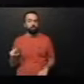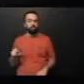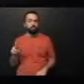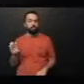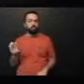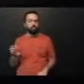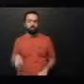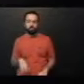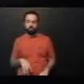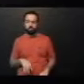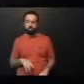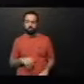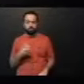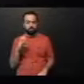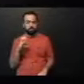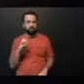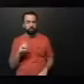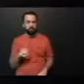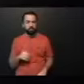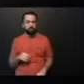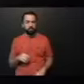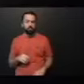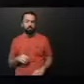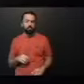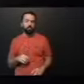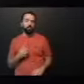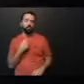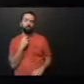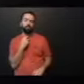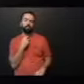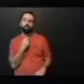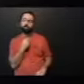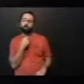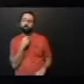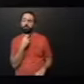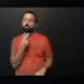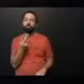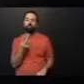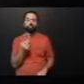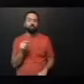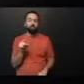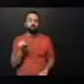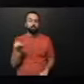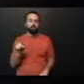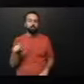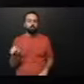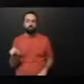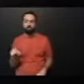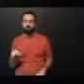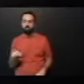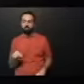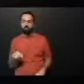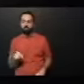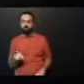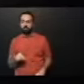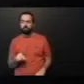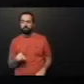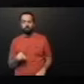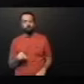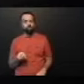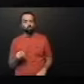C, qual é o som de Z nas listas em que essa letra é